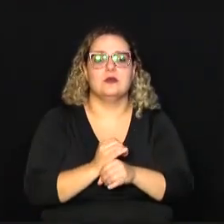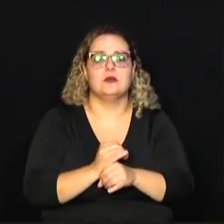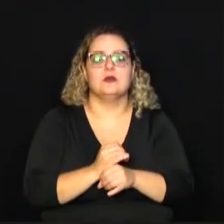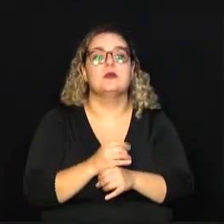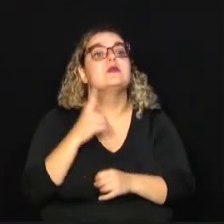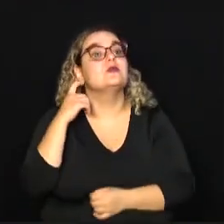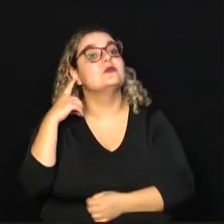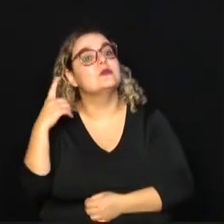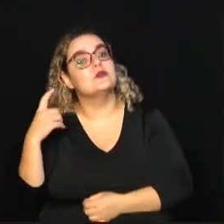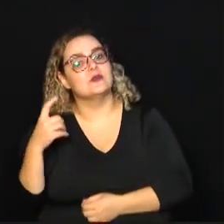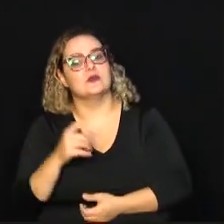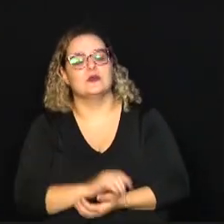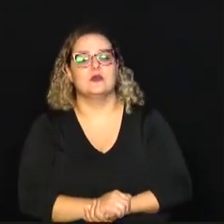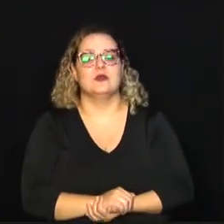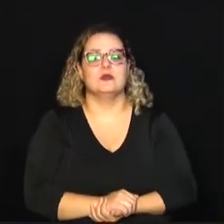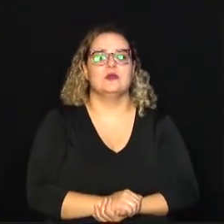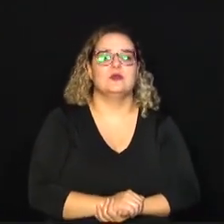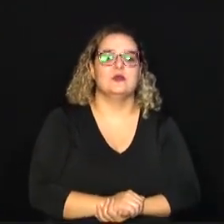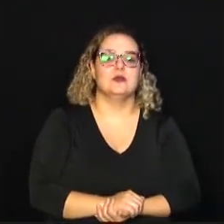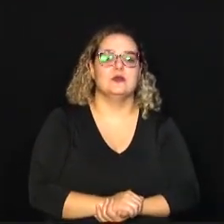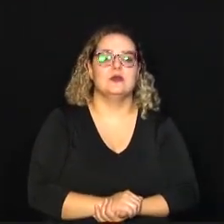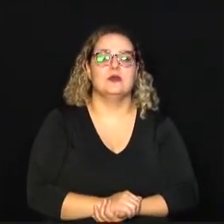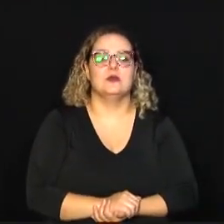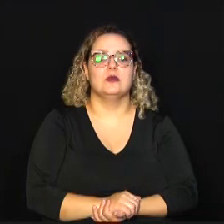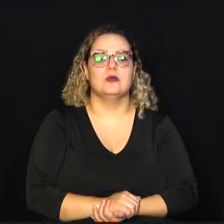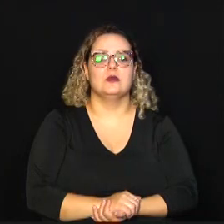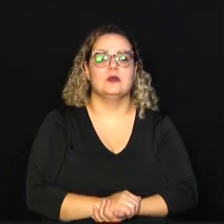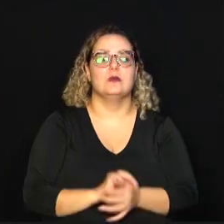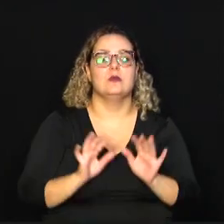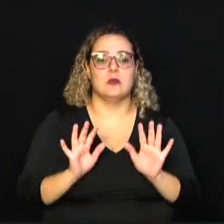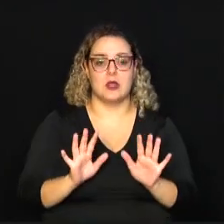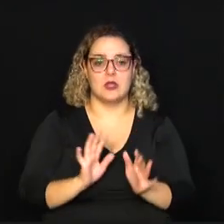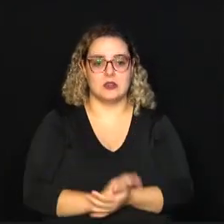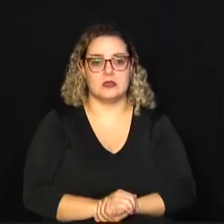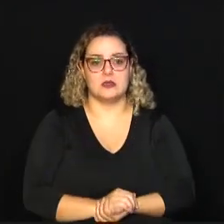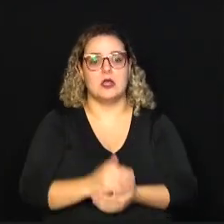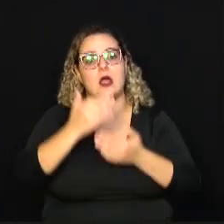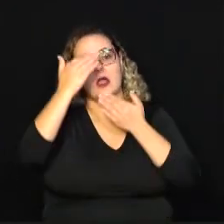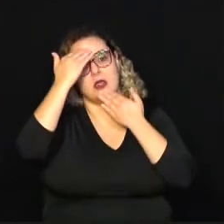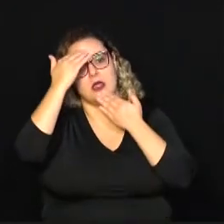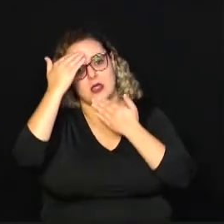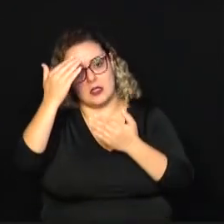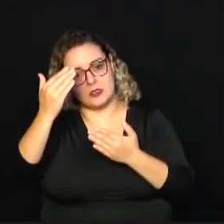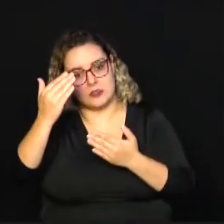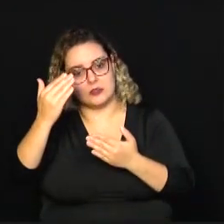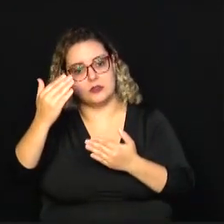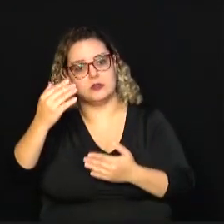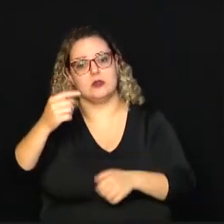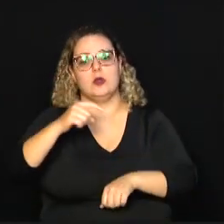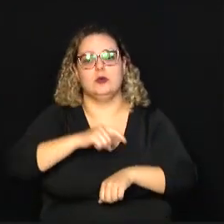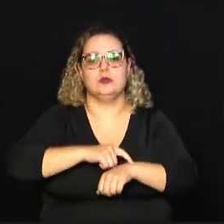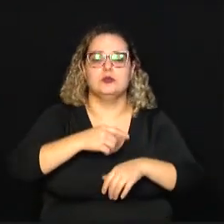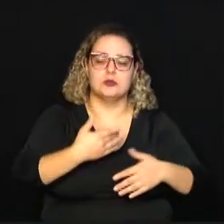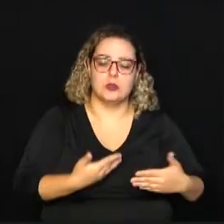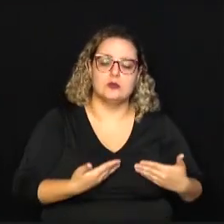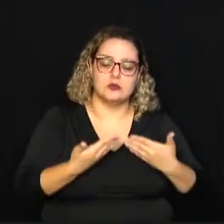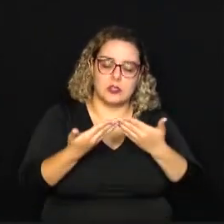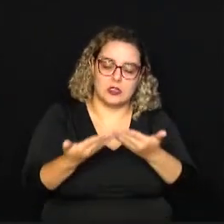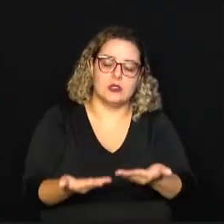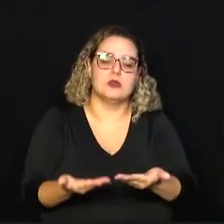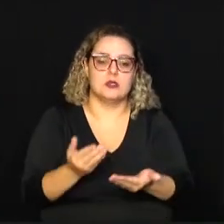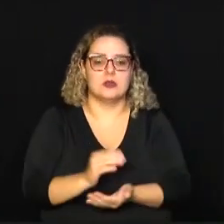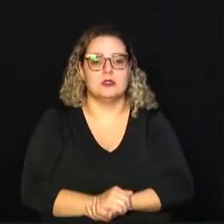som, né, ela foi o som, por conta do som aí, mas agradecer, né, a disponibilidade dela de estar aqui,